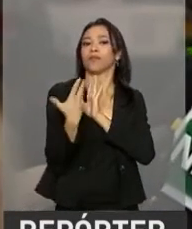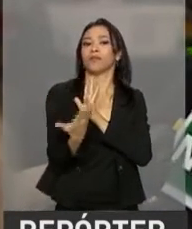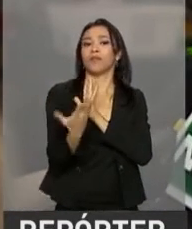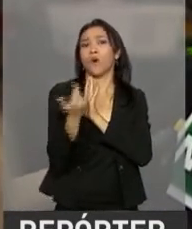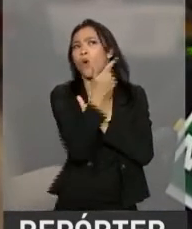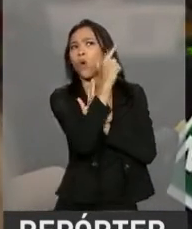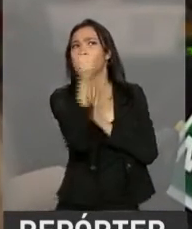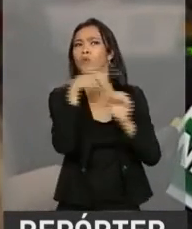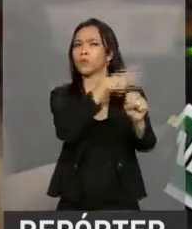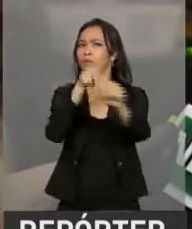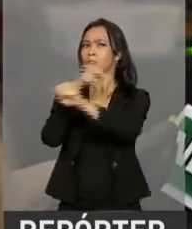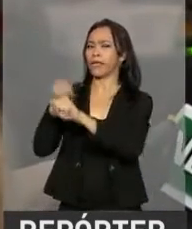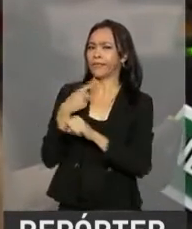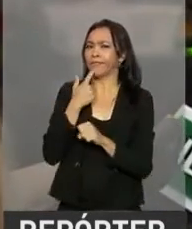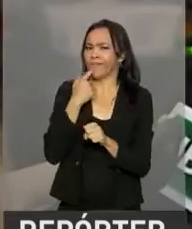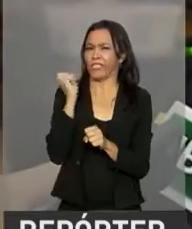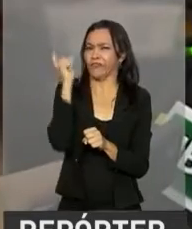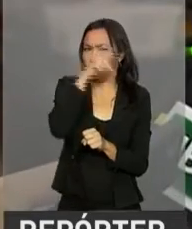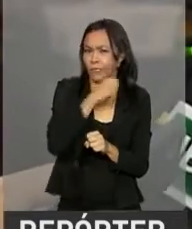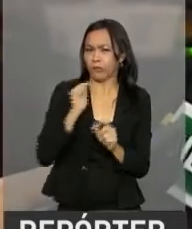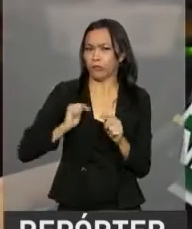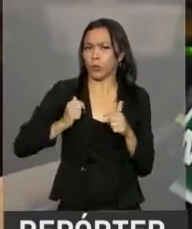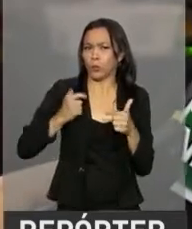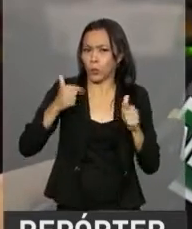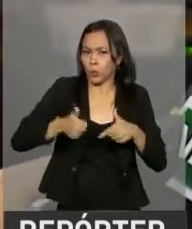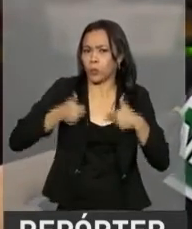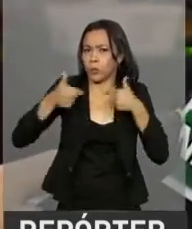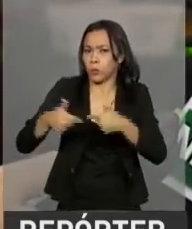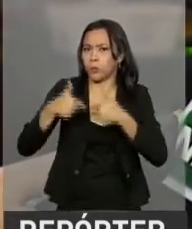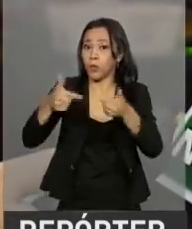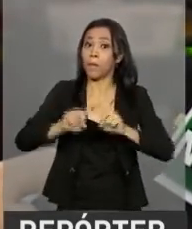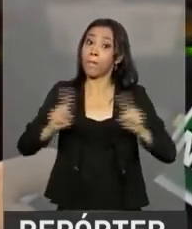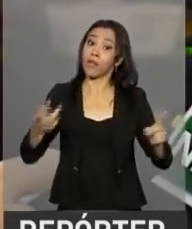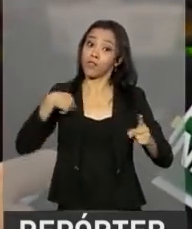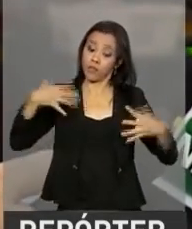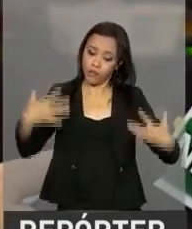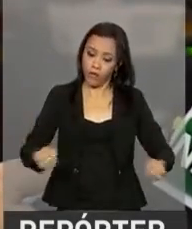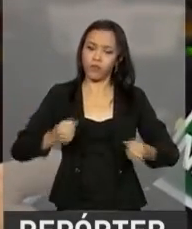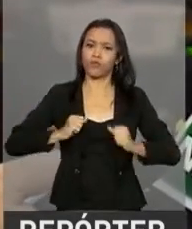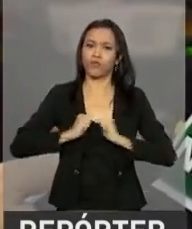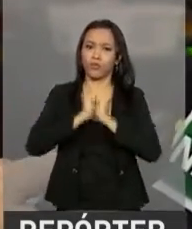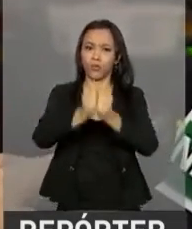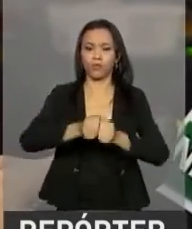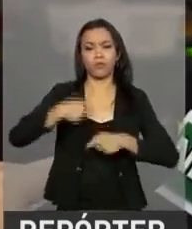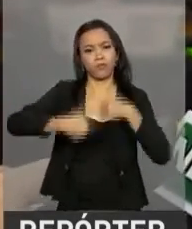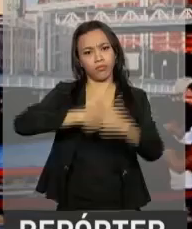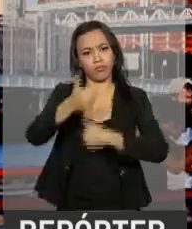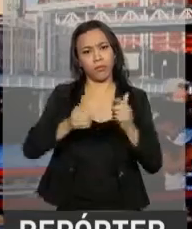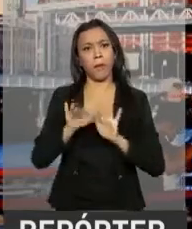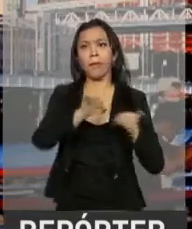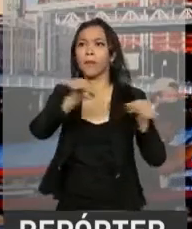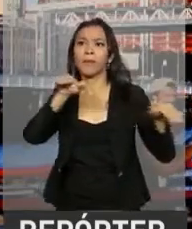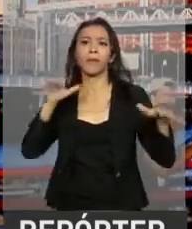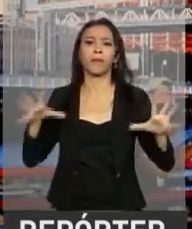países, provavelmente a luta será mais difícil, mas nós temos que dar as mãos e mobilizar.